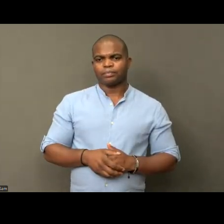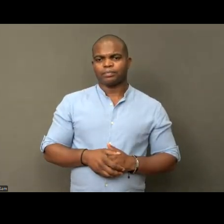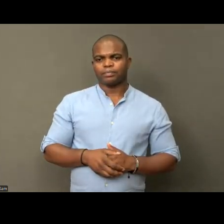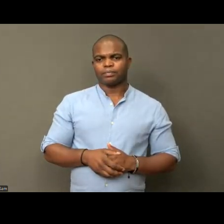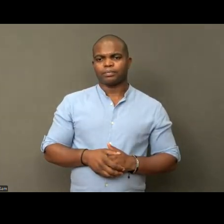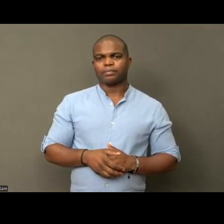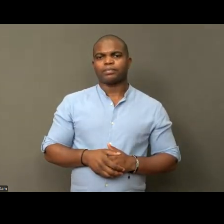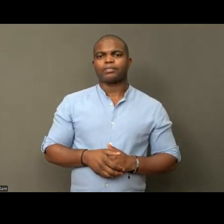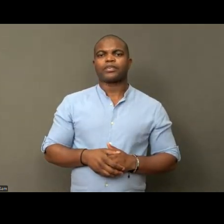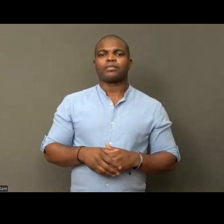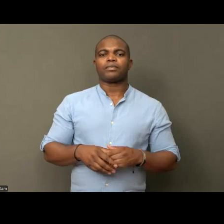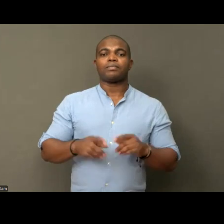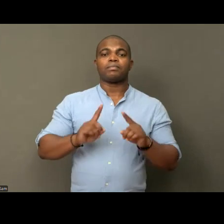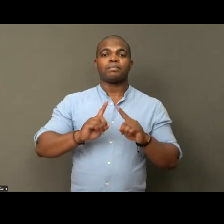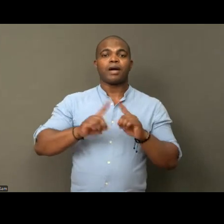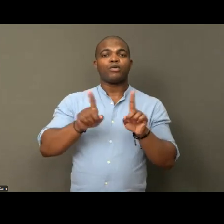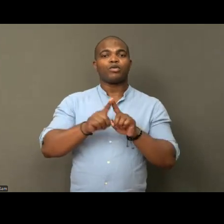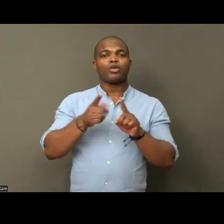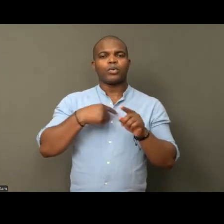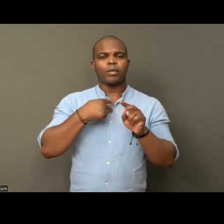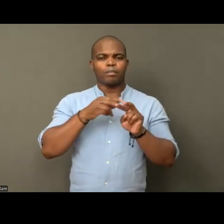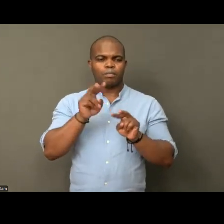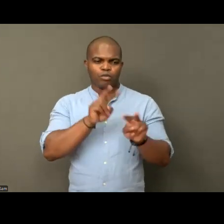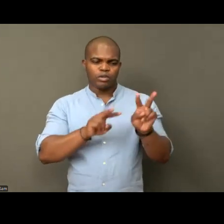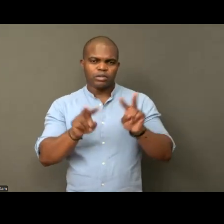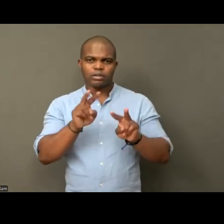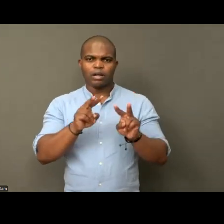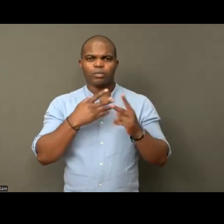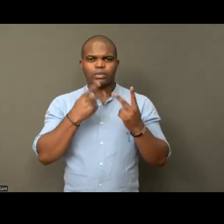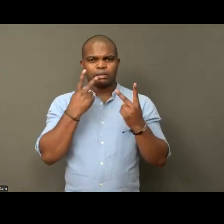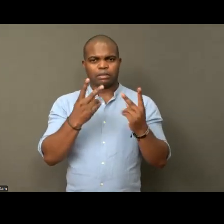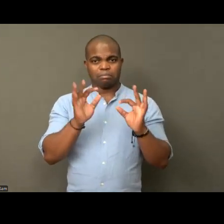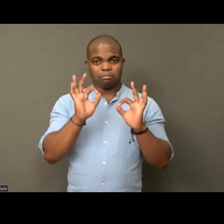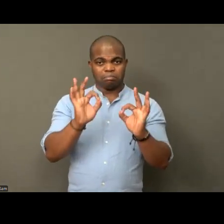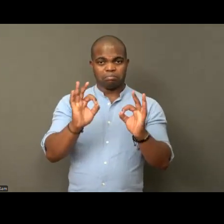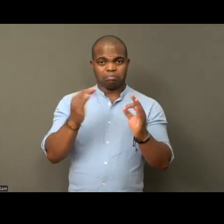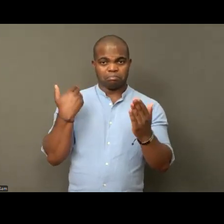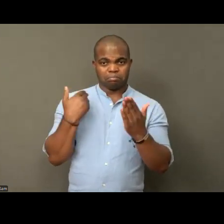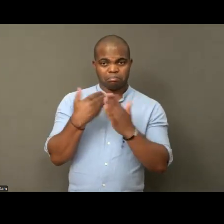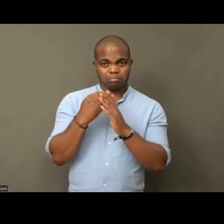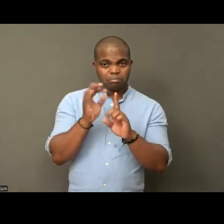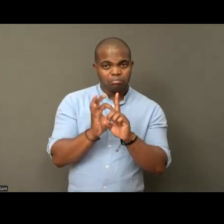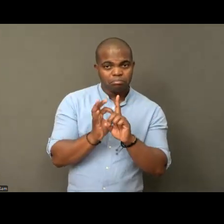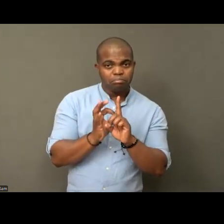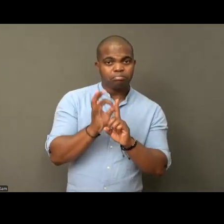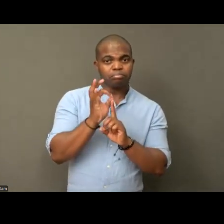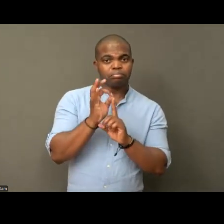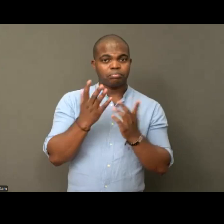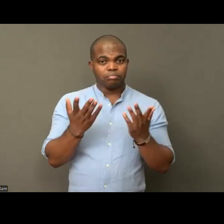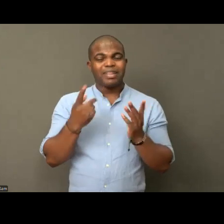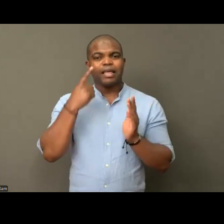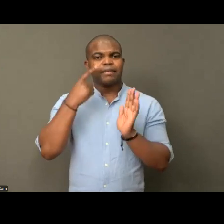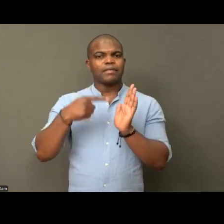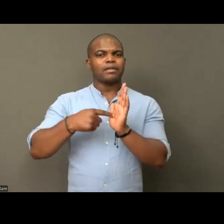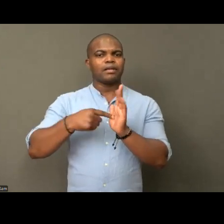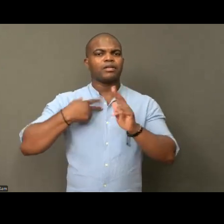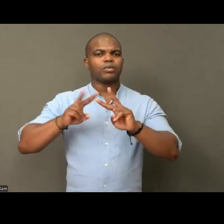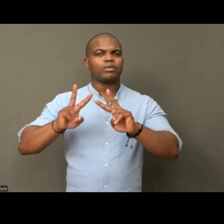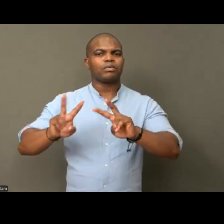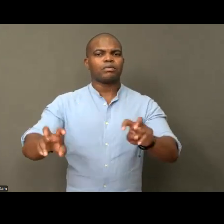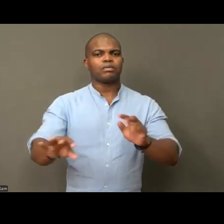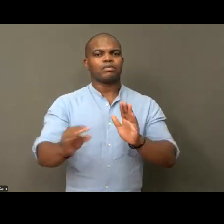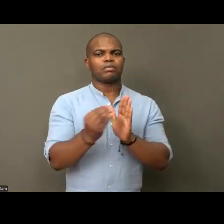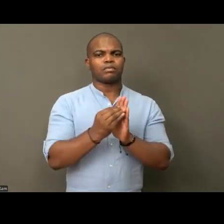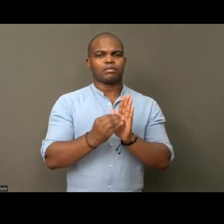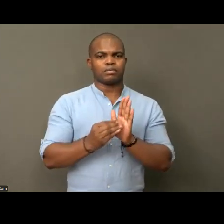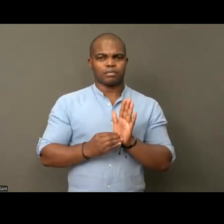e gerar evidências, bem como defender a coordenação governamental intersetorial e o envolvimento da